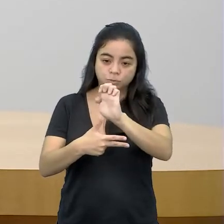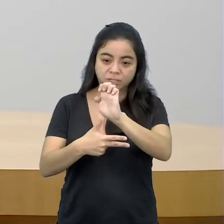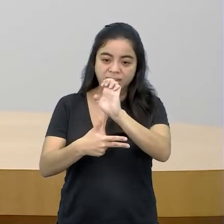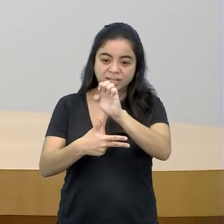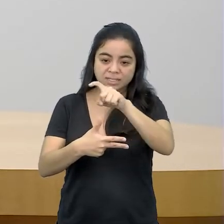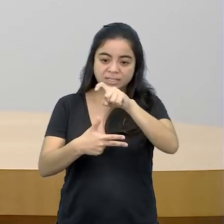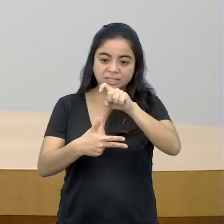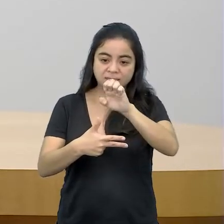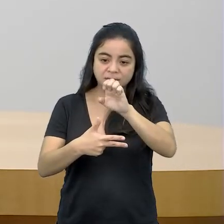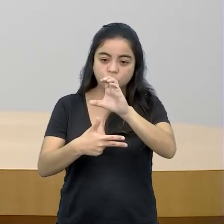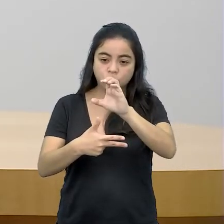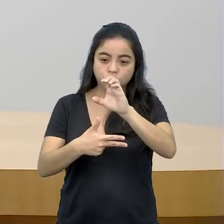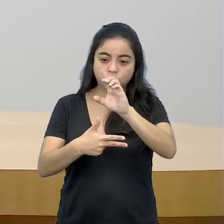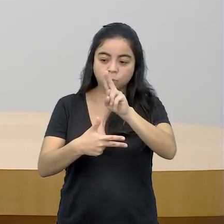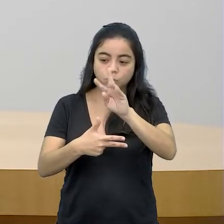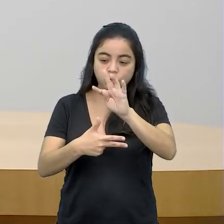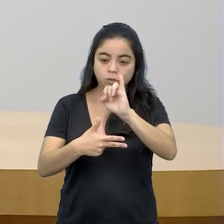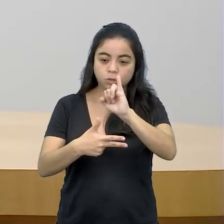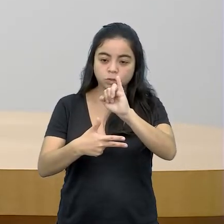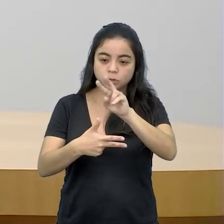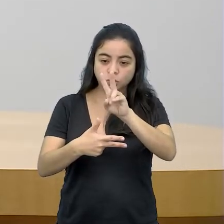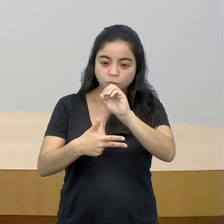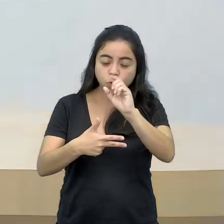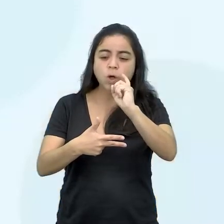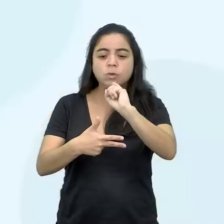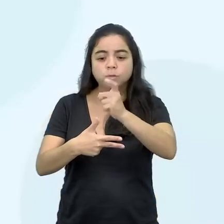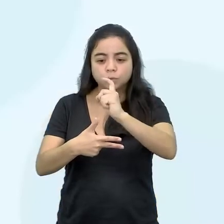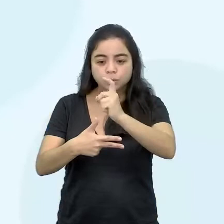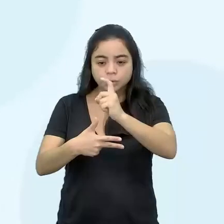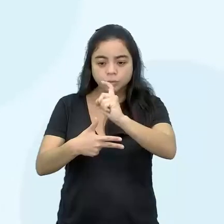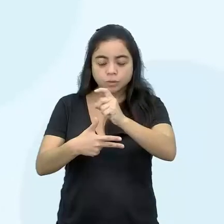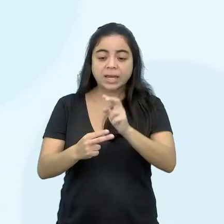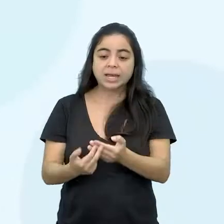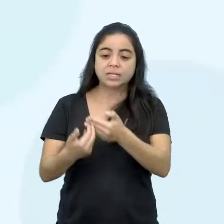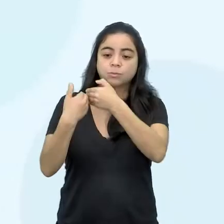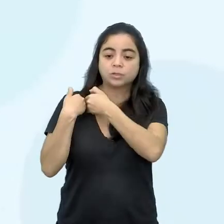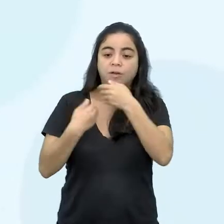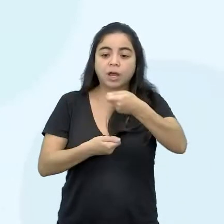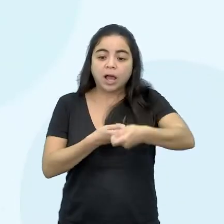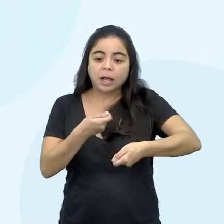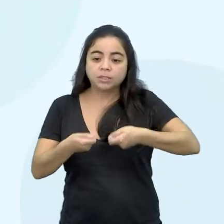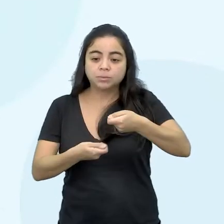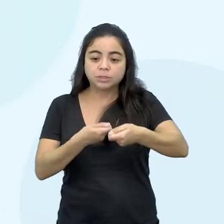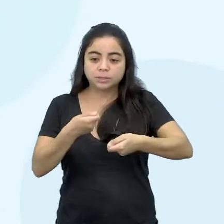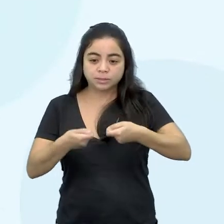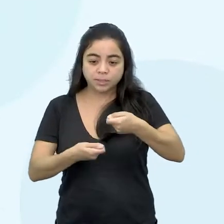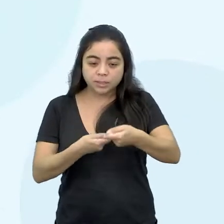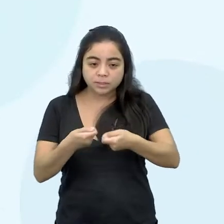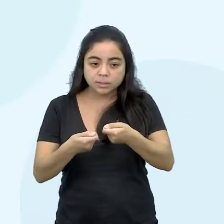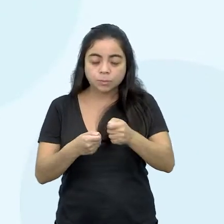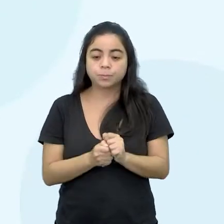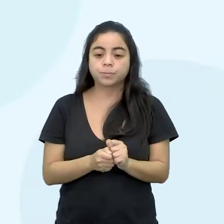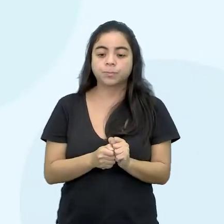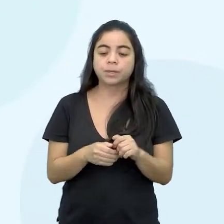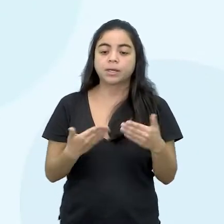seria responsável, então, pela administração do território da nação, tá certo? E que ficaria,